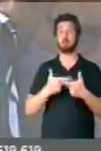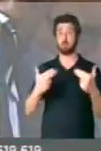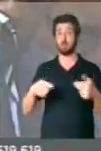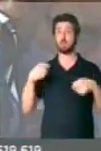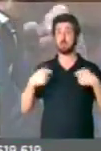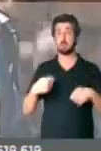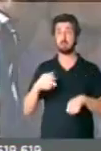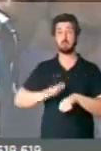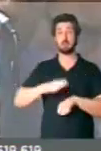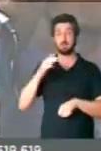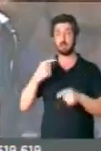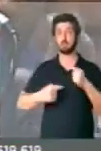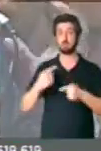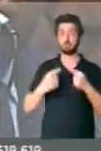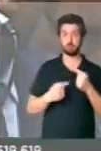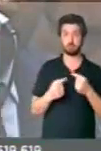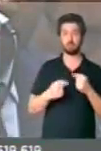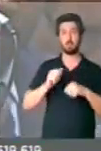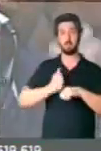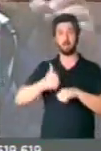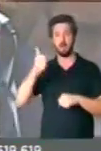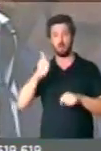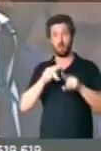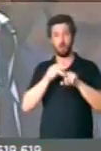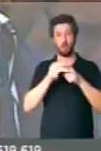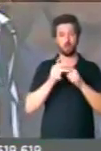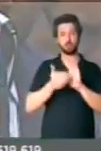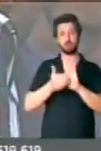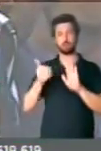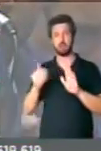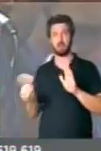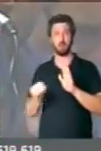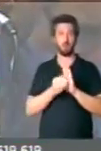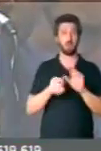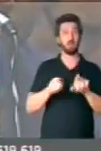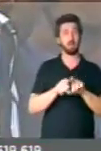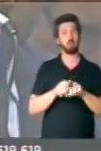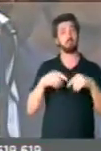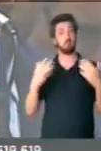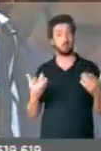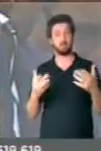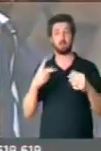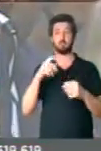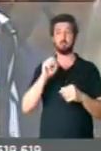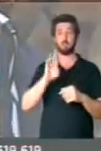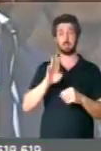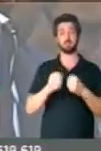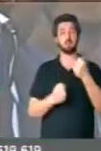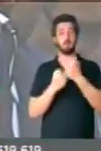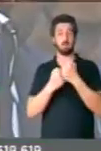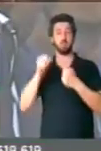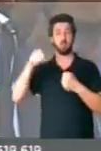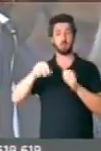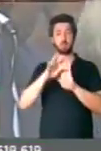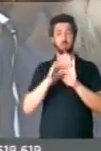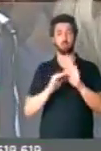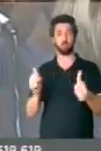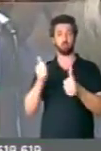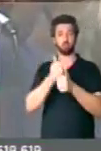que precisamos discutir, aprimorar, retirar das medidas e, portanto, o PSB apoia o